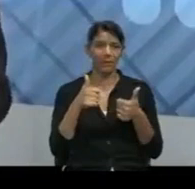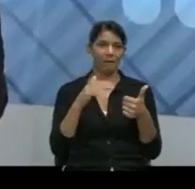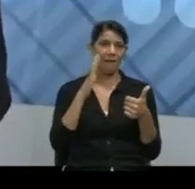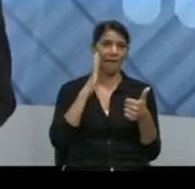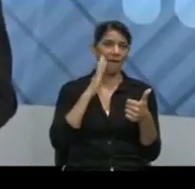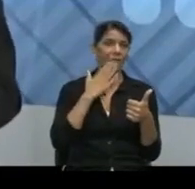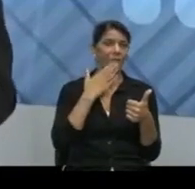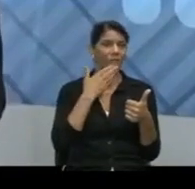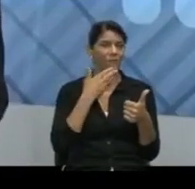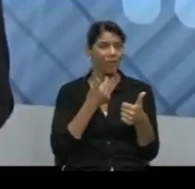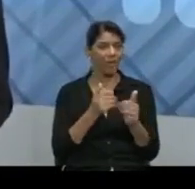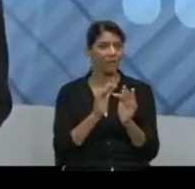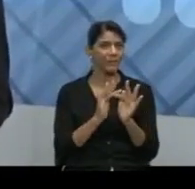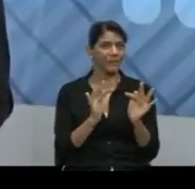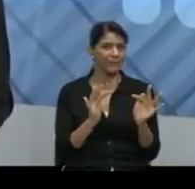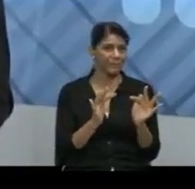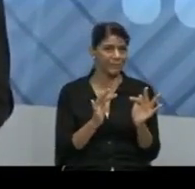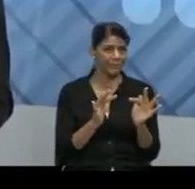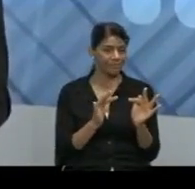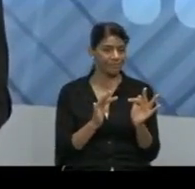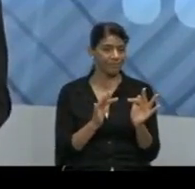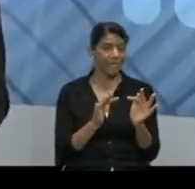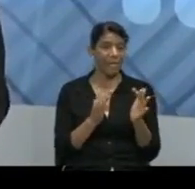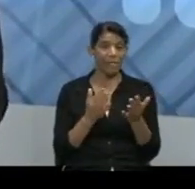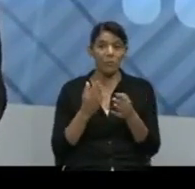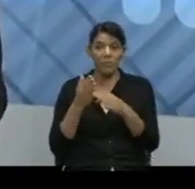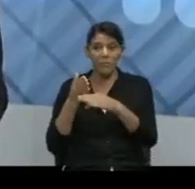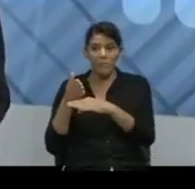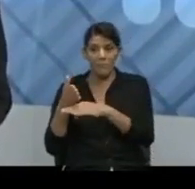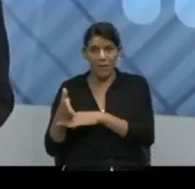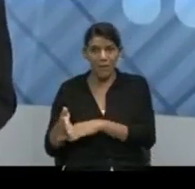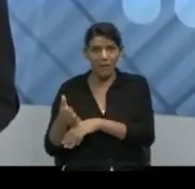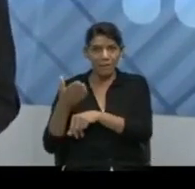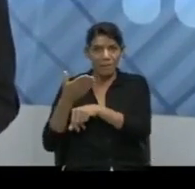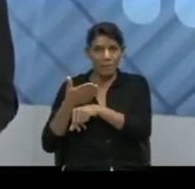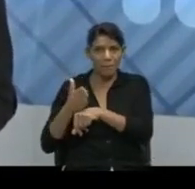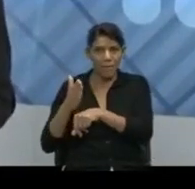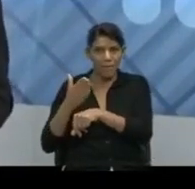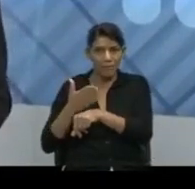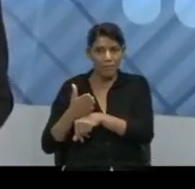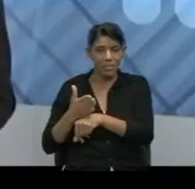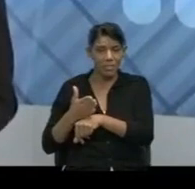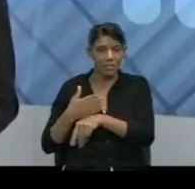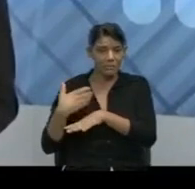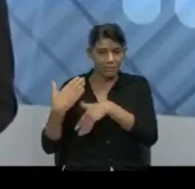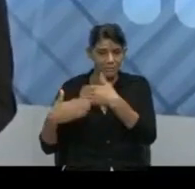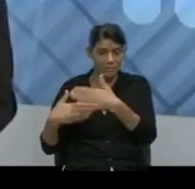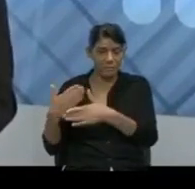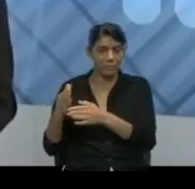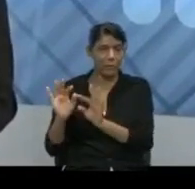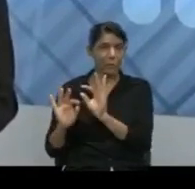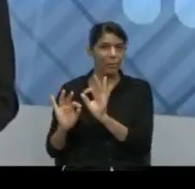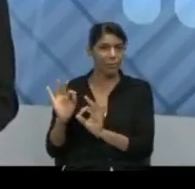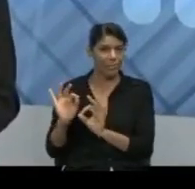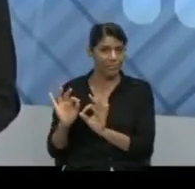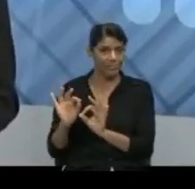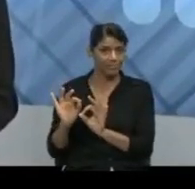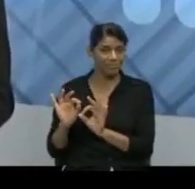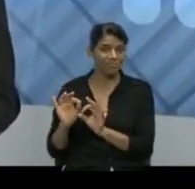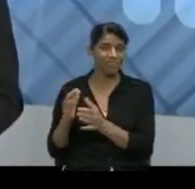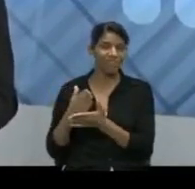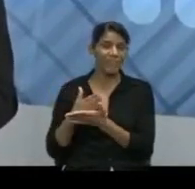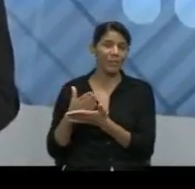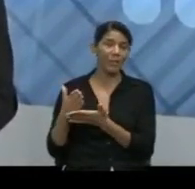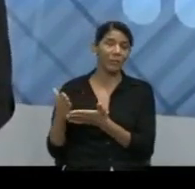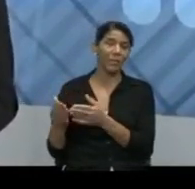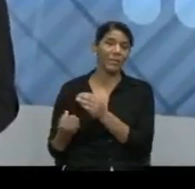tudo fácil, tudo simples. Quando você vai executar, quando você vai pôr em prática o que você aprendeu, começam a